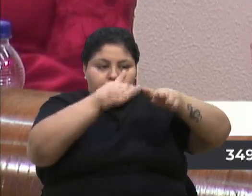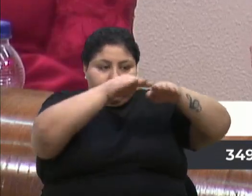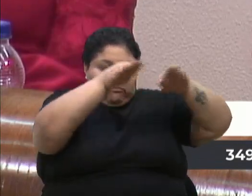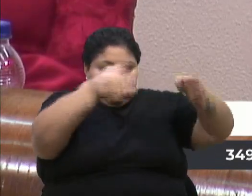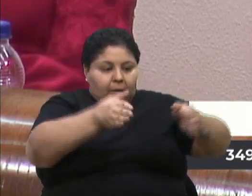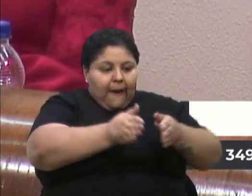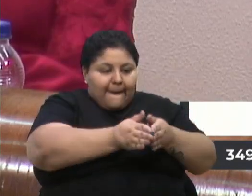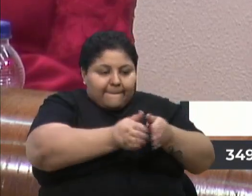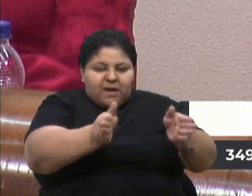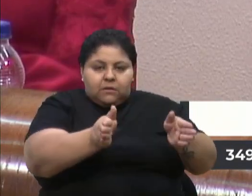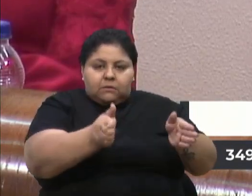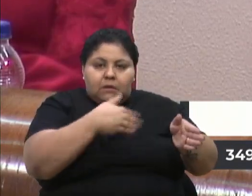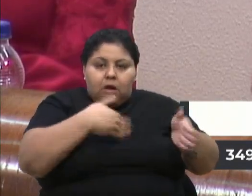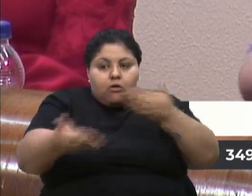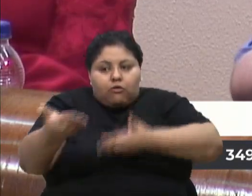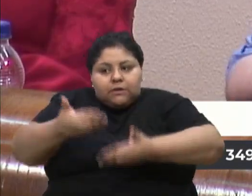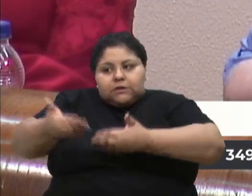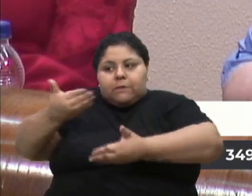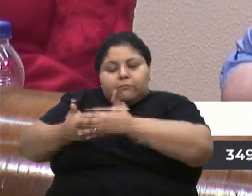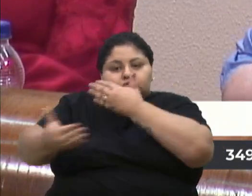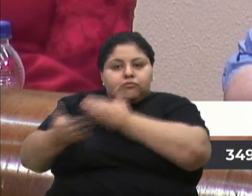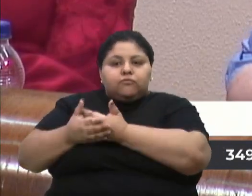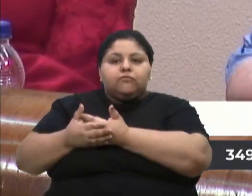É aberta. A minha também. E eu